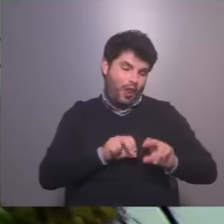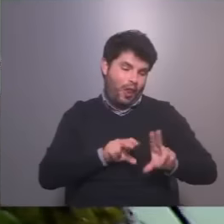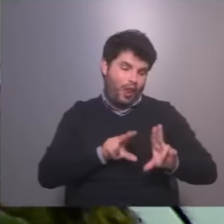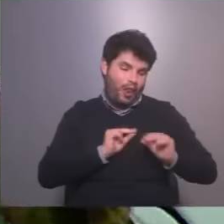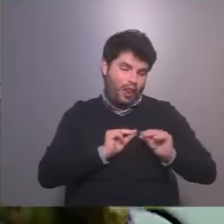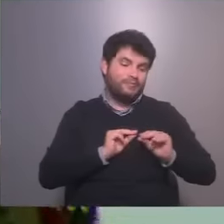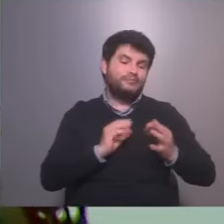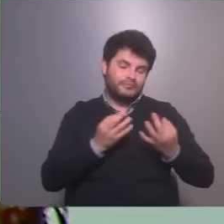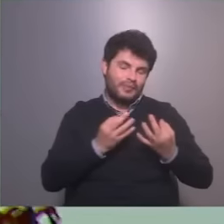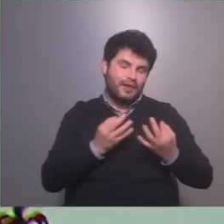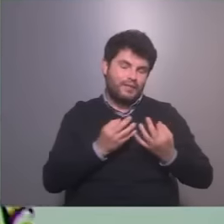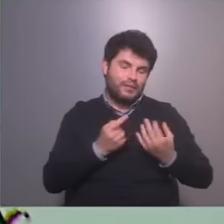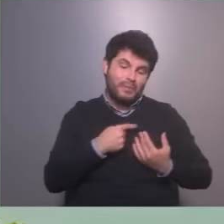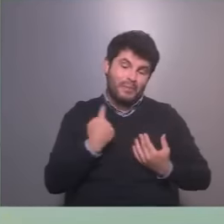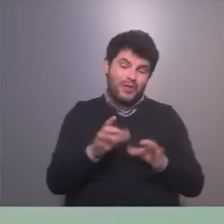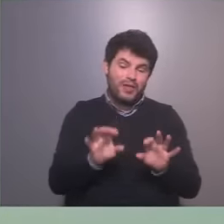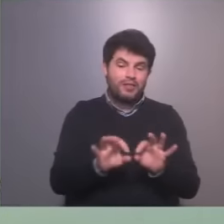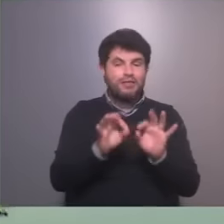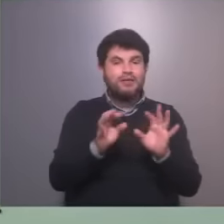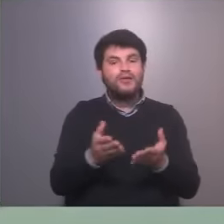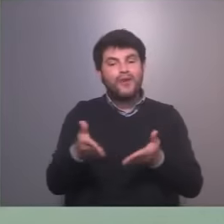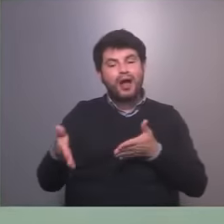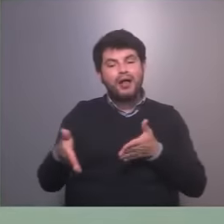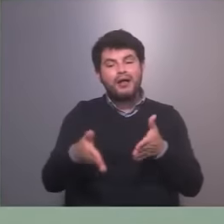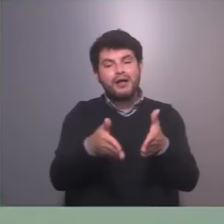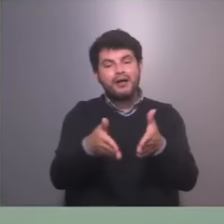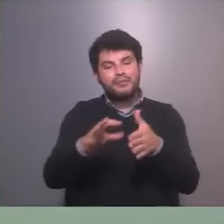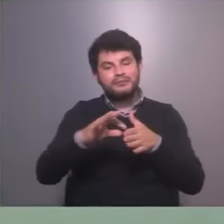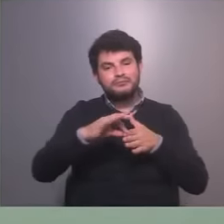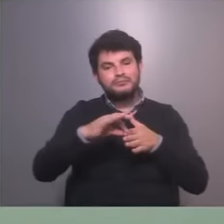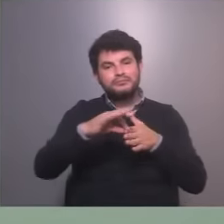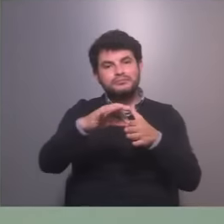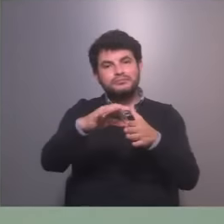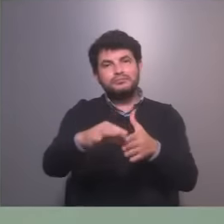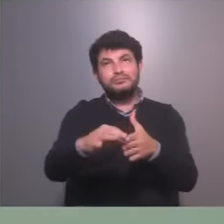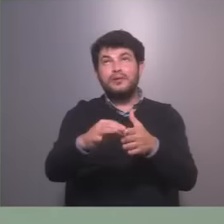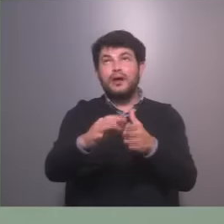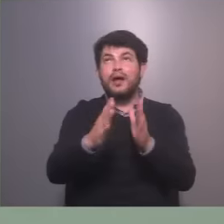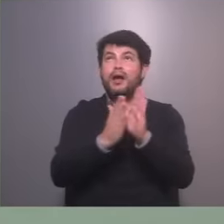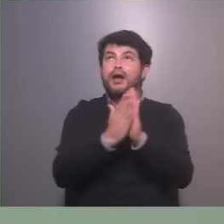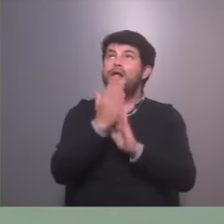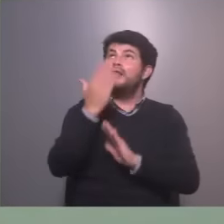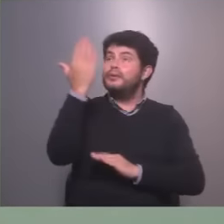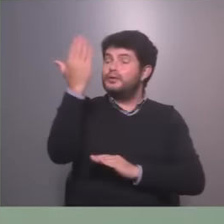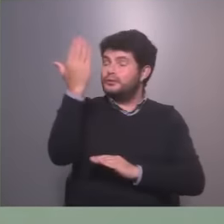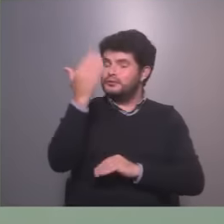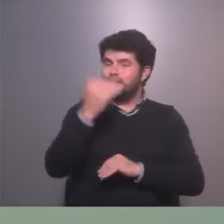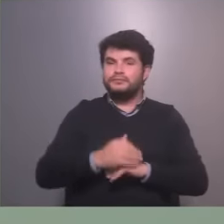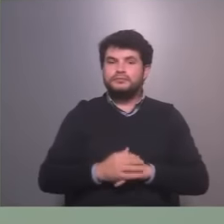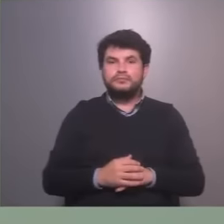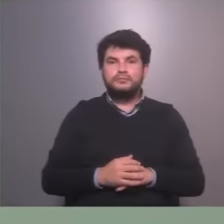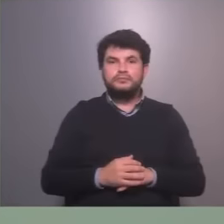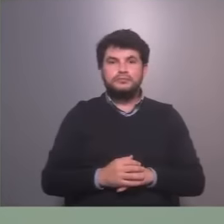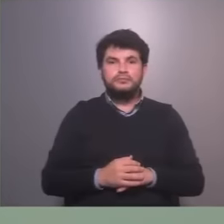confiemos-nos nas suas mãos maternas e peçamos-lhe que o seu Imaculado Coração seja para